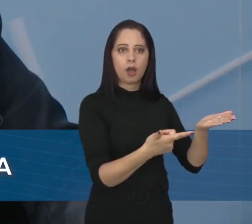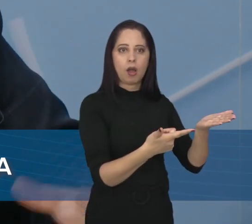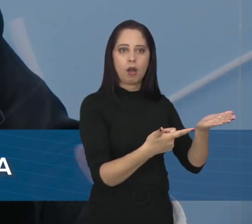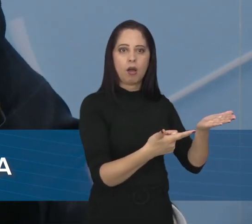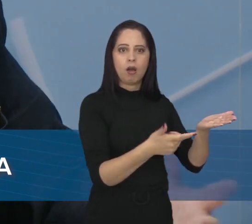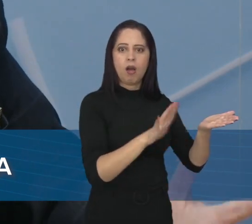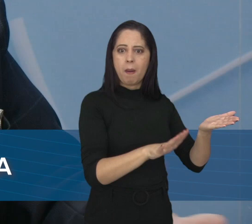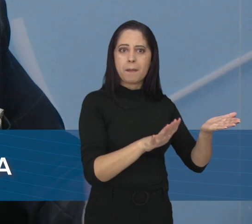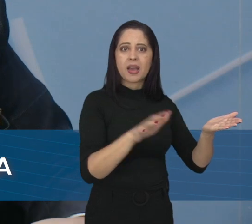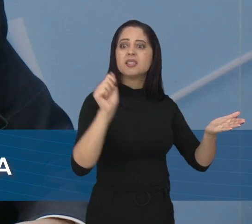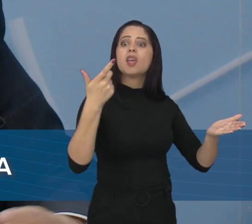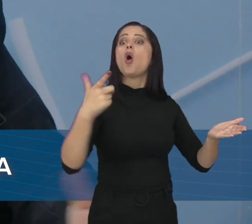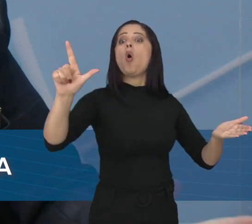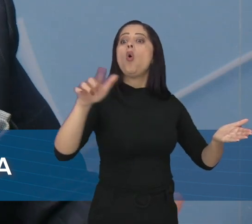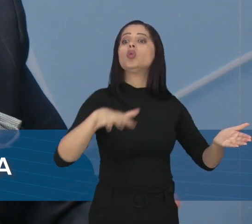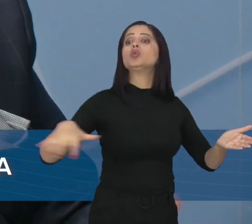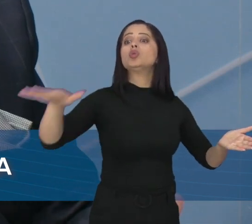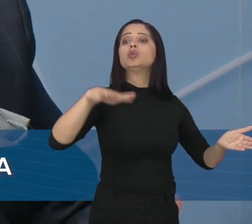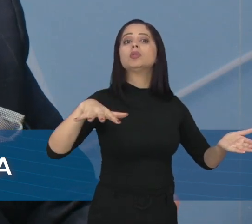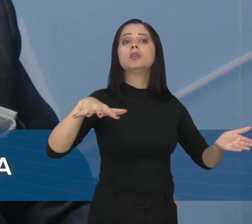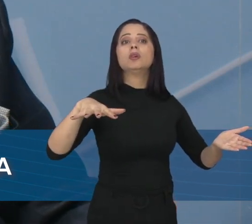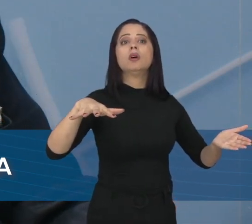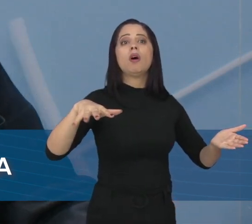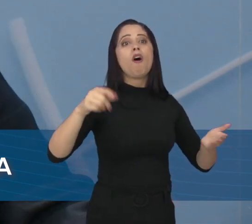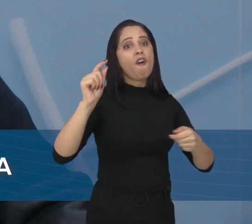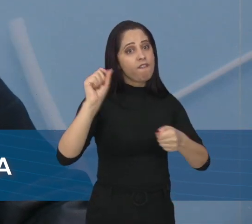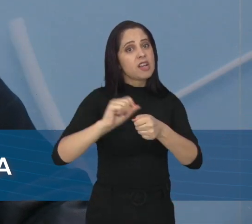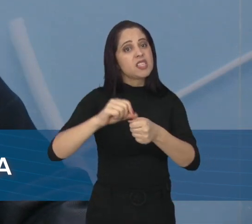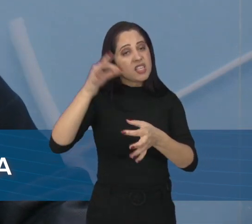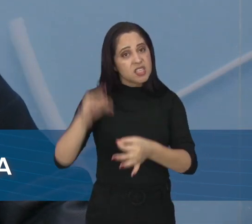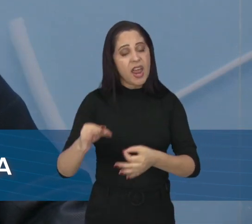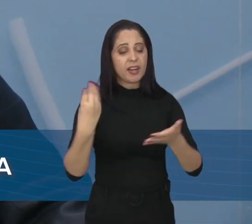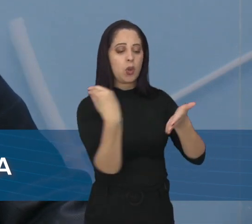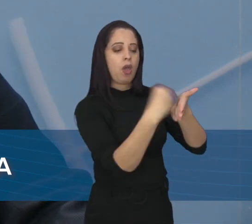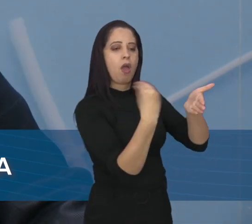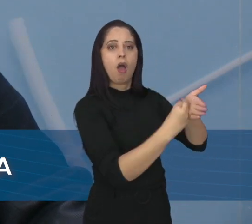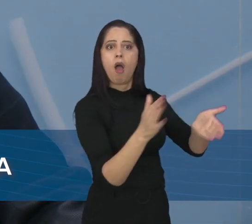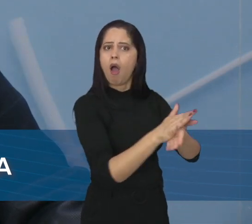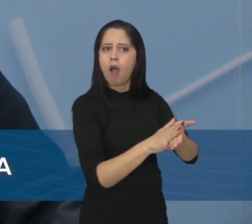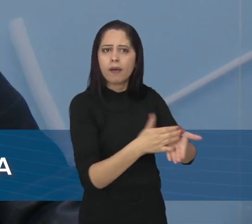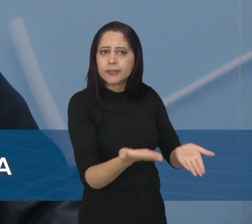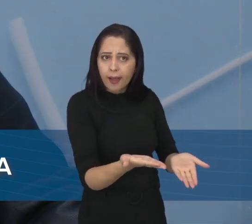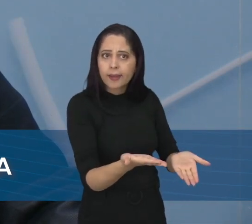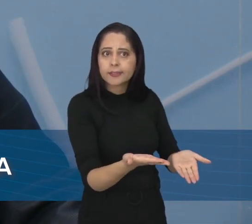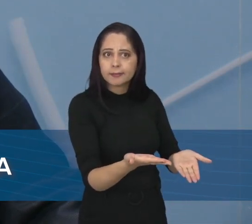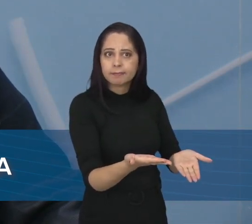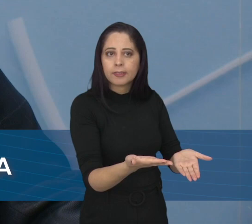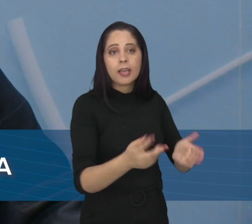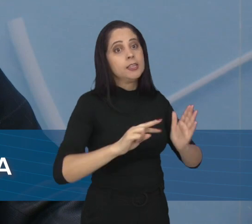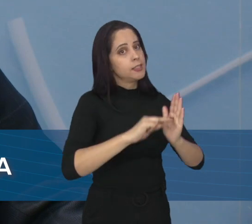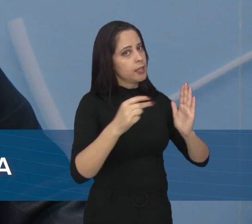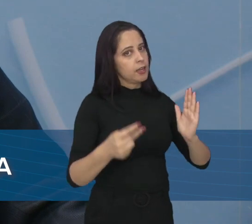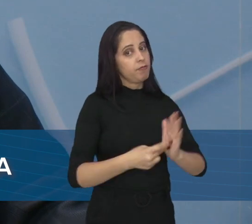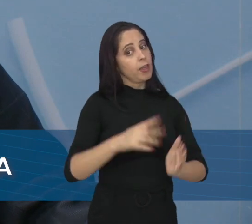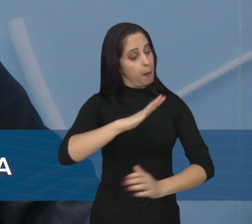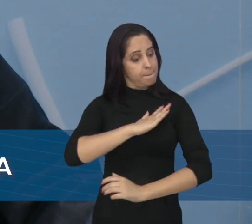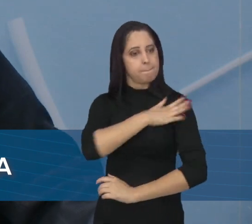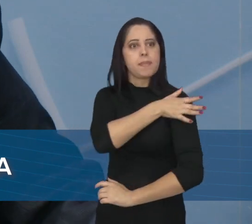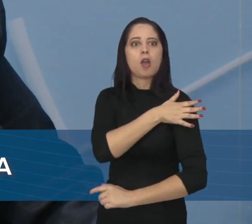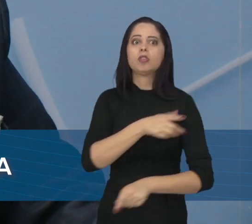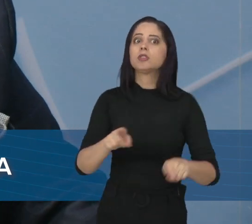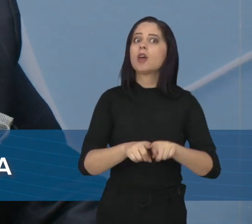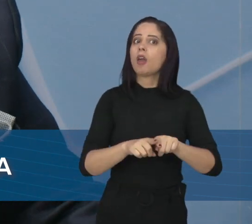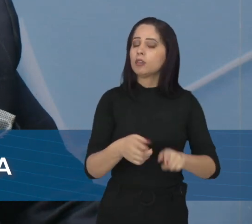mundo inteiro que estão cuidando de gente que ninguém cuida. Então, a tolerância, ela passa por isso. ela passa por